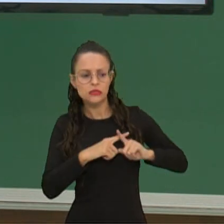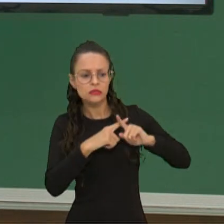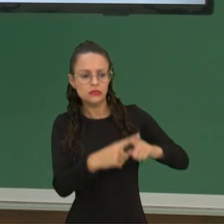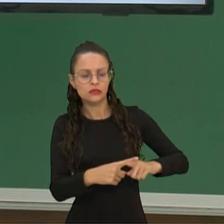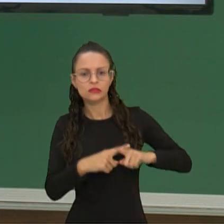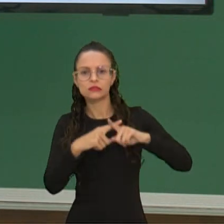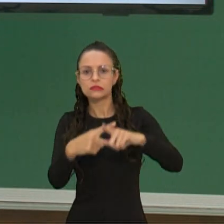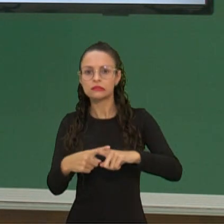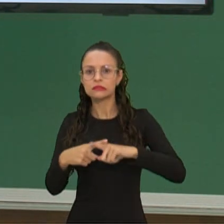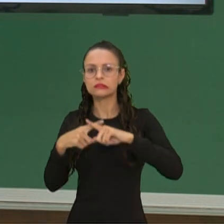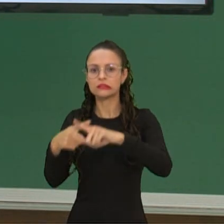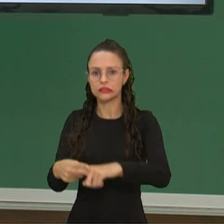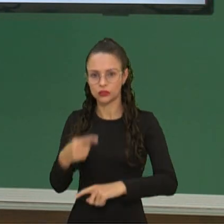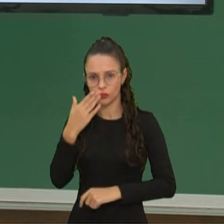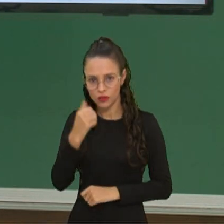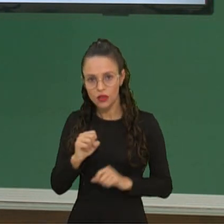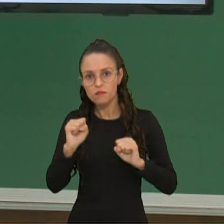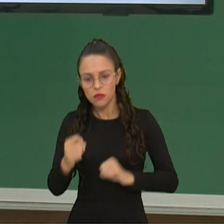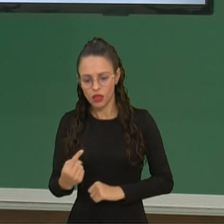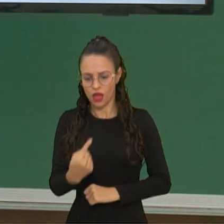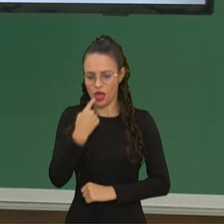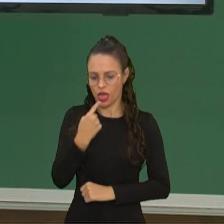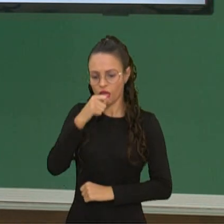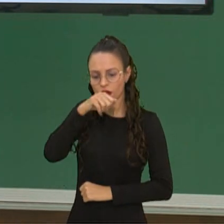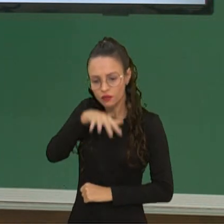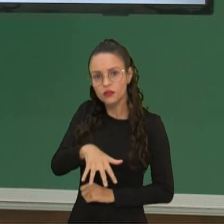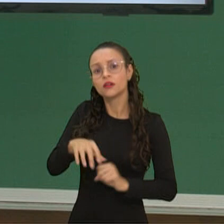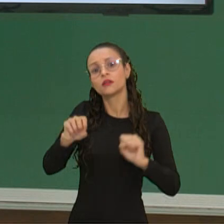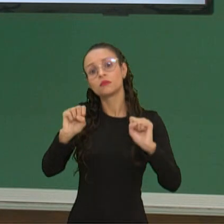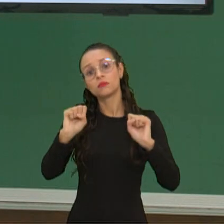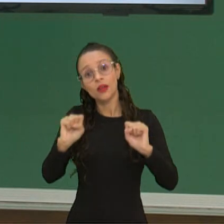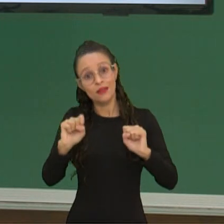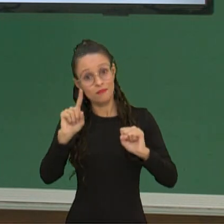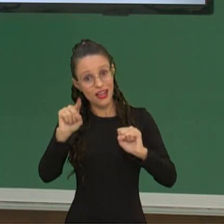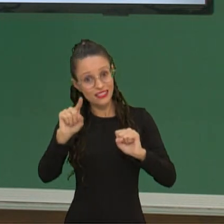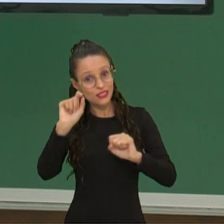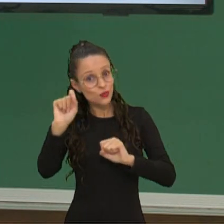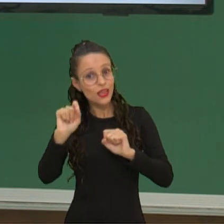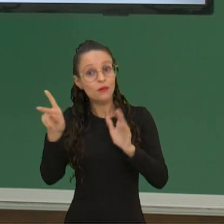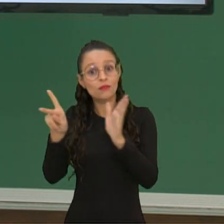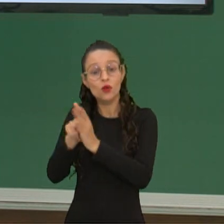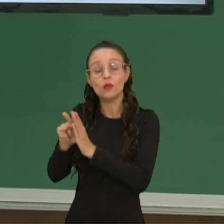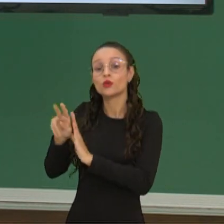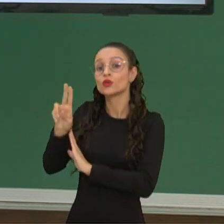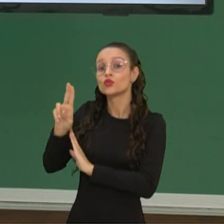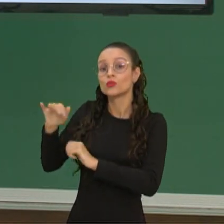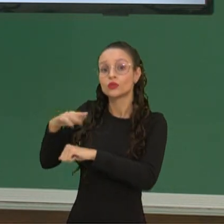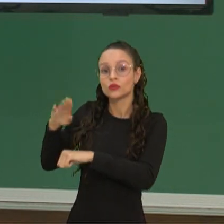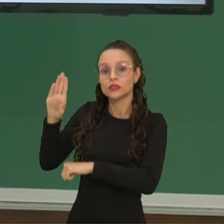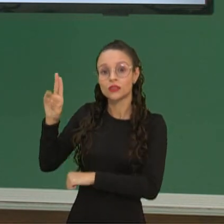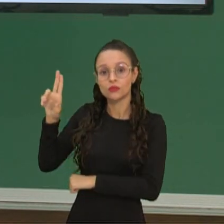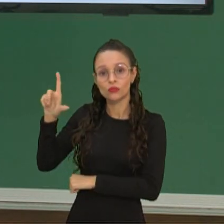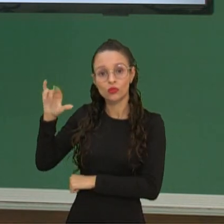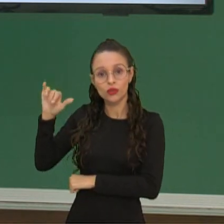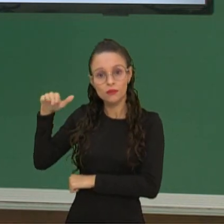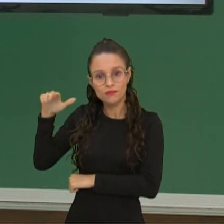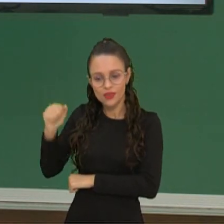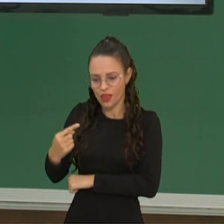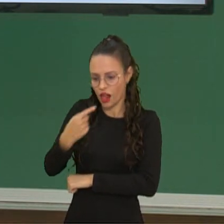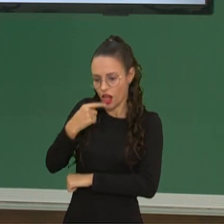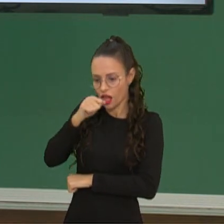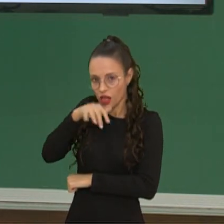de alimentos ela pode provocar vômitos e são os sintomas da bulimia né o controle do peso